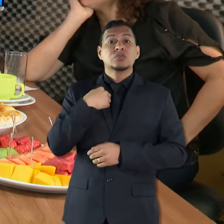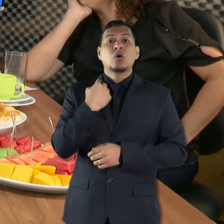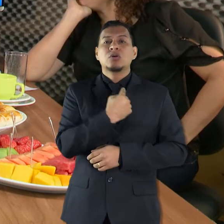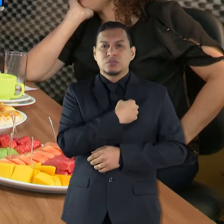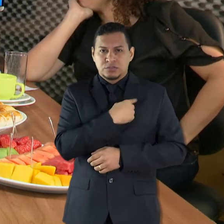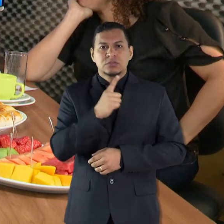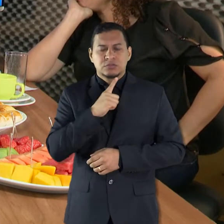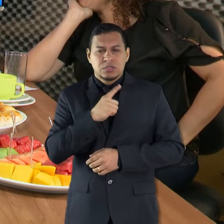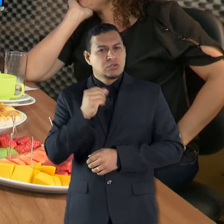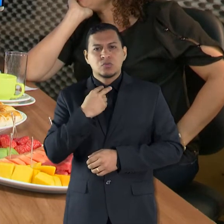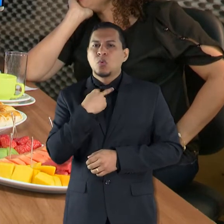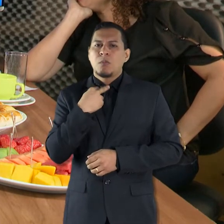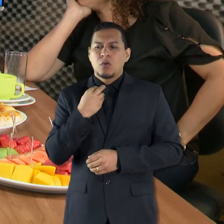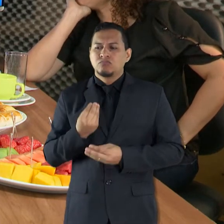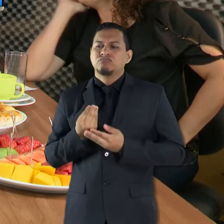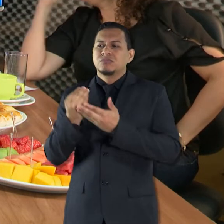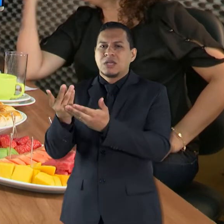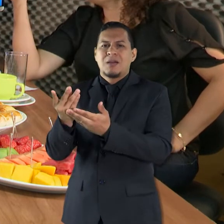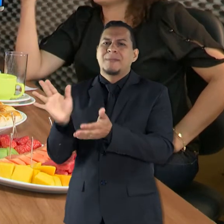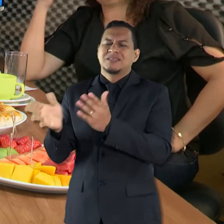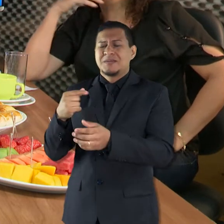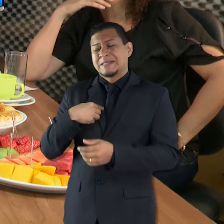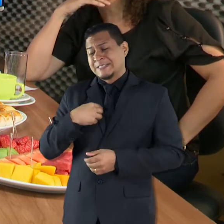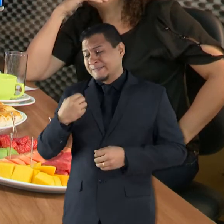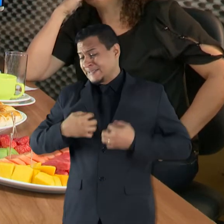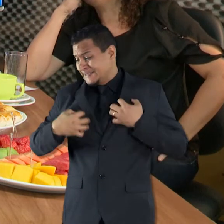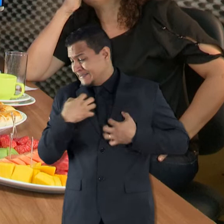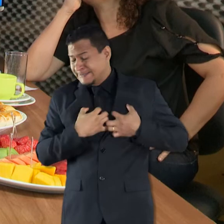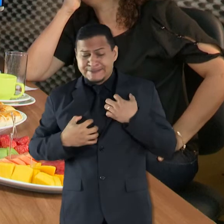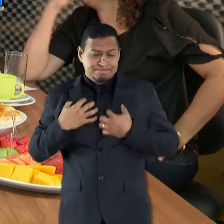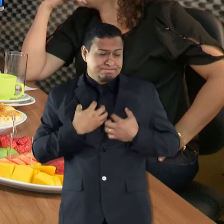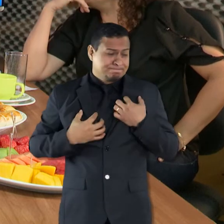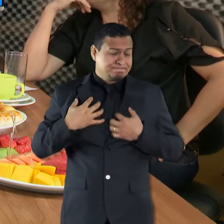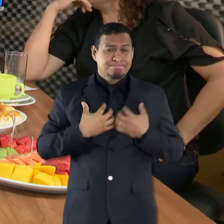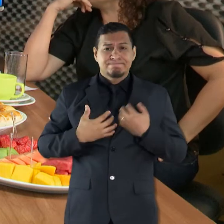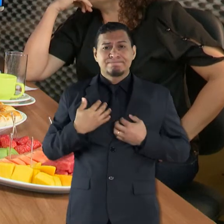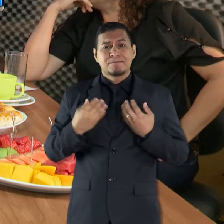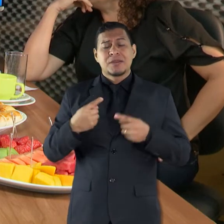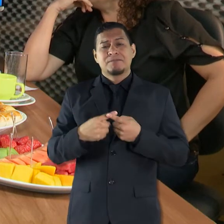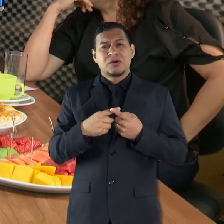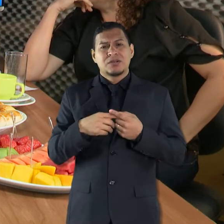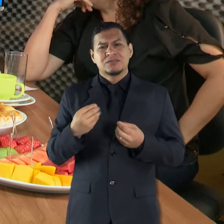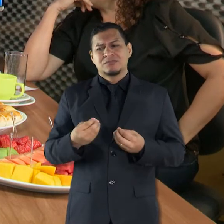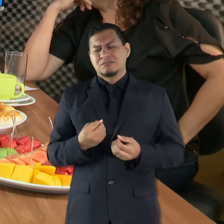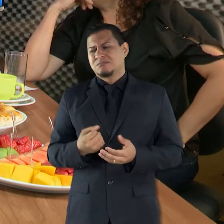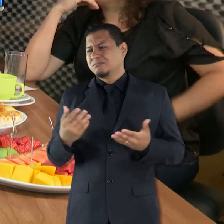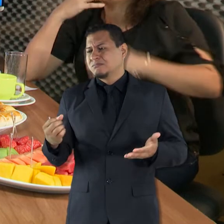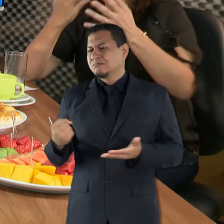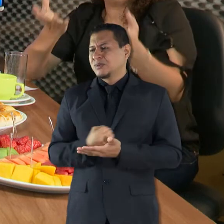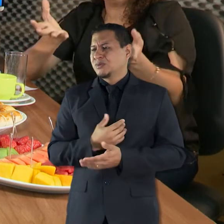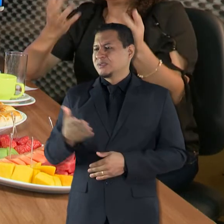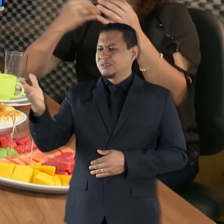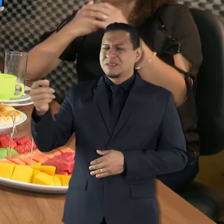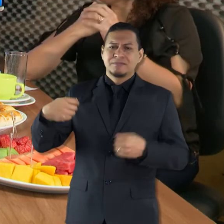tem é para não dar, né? Não dá para não incentivar. Gente, mas eu fico num dilema tão grande comigo mesmo. Porque eu digo, poxa,